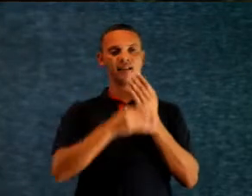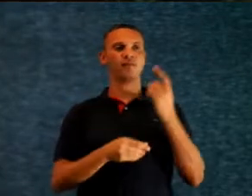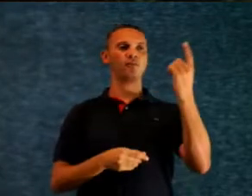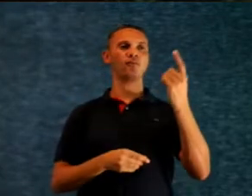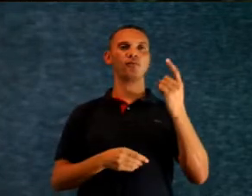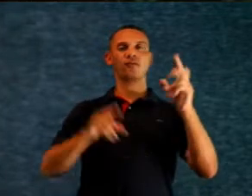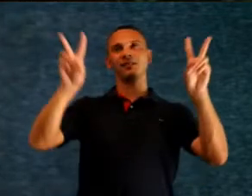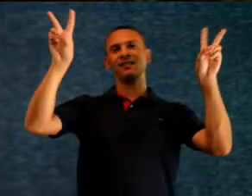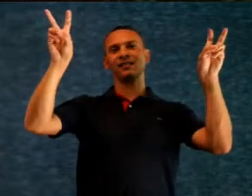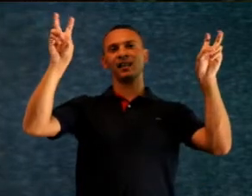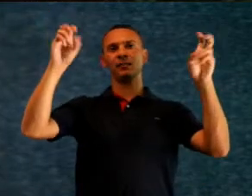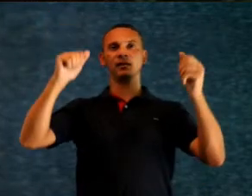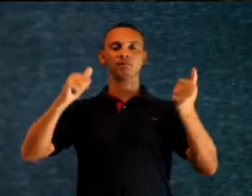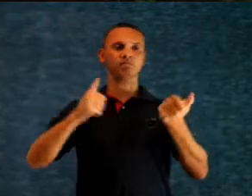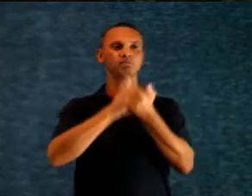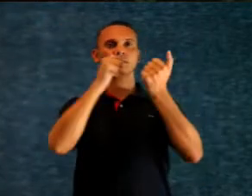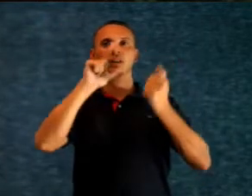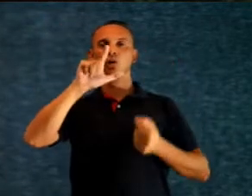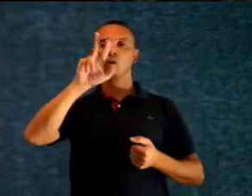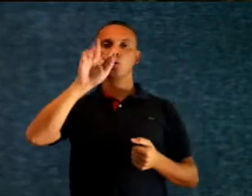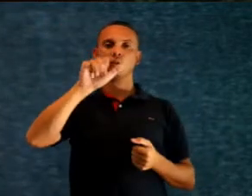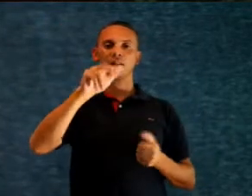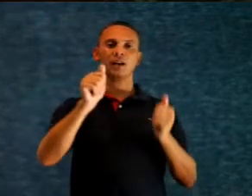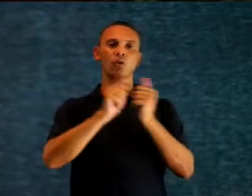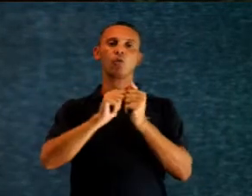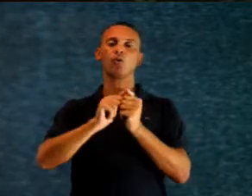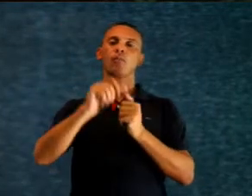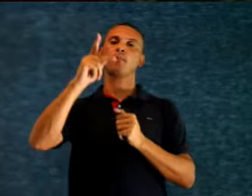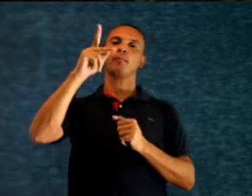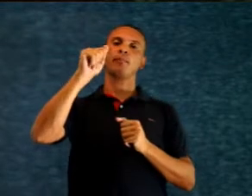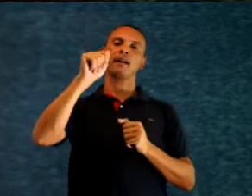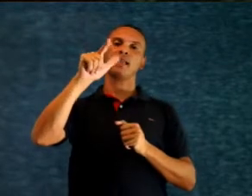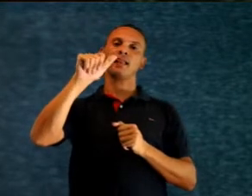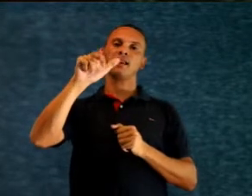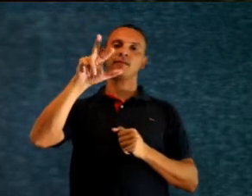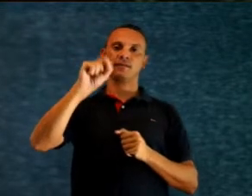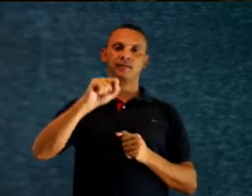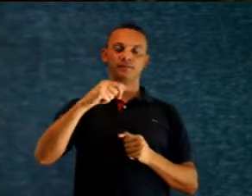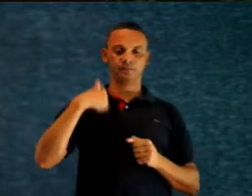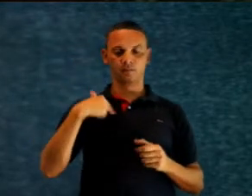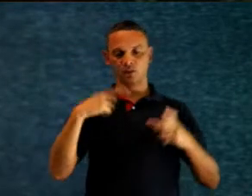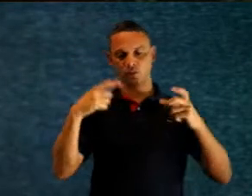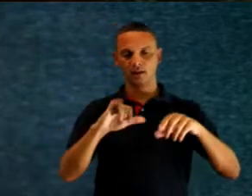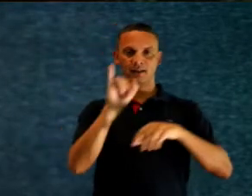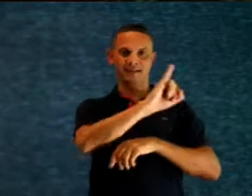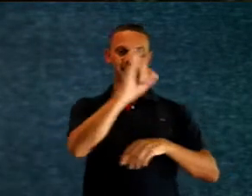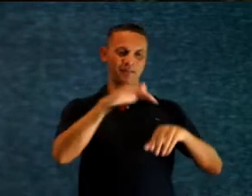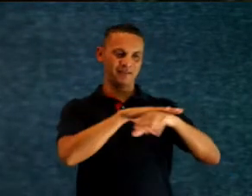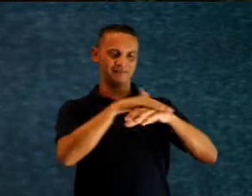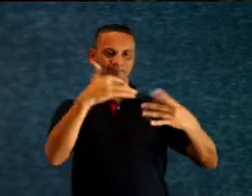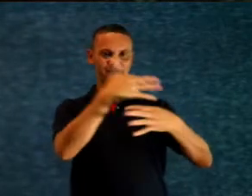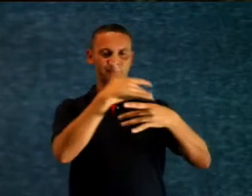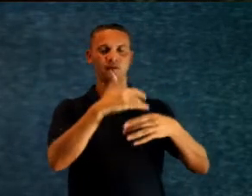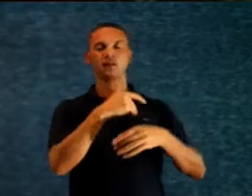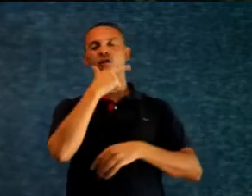Lutar com Palavras, de 2001, onde se lê. Em Itabira, converso com Pedro Augusto sobre um encontro que